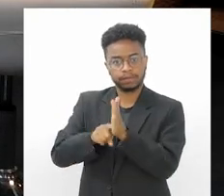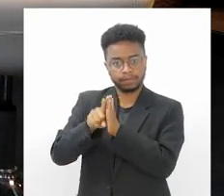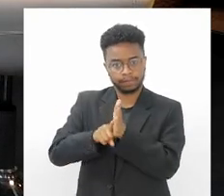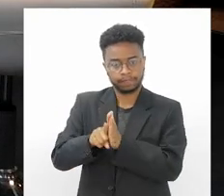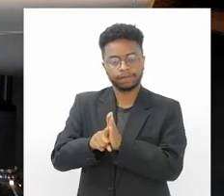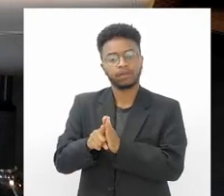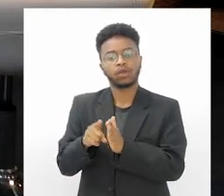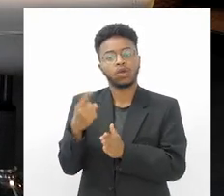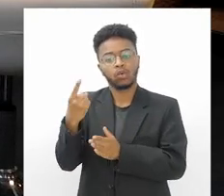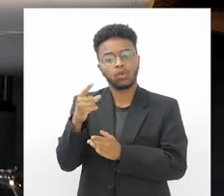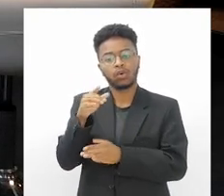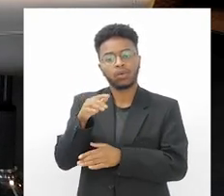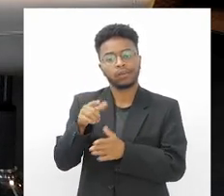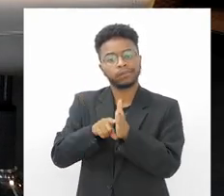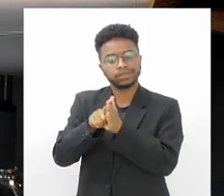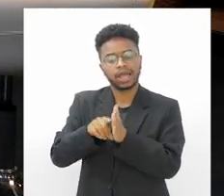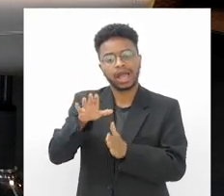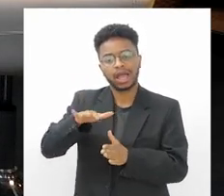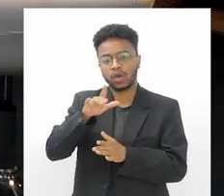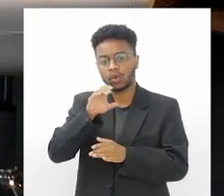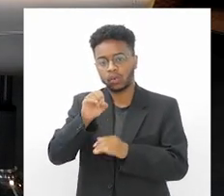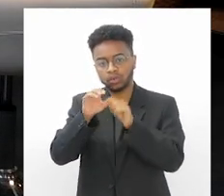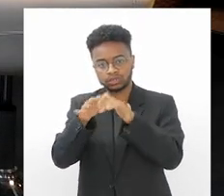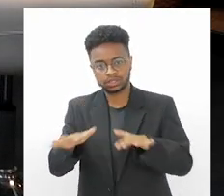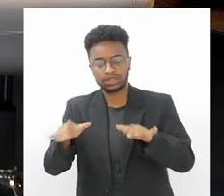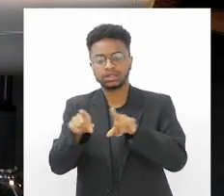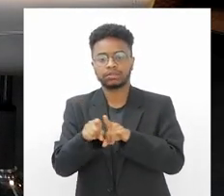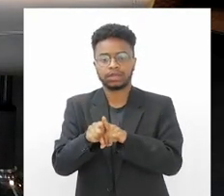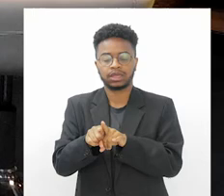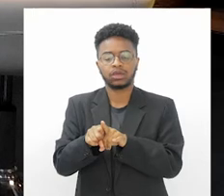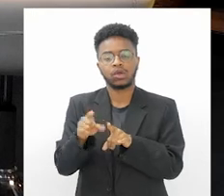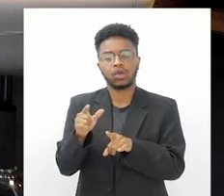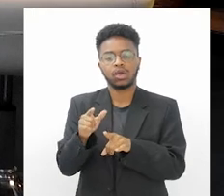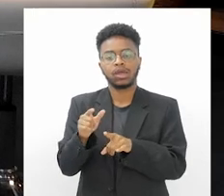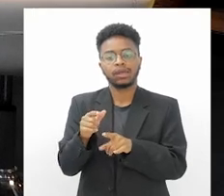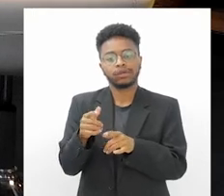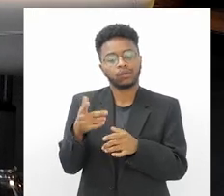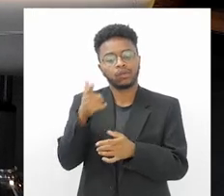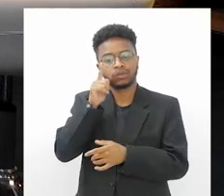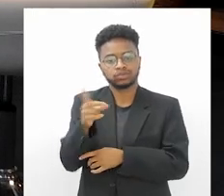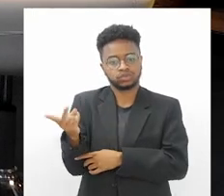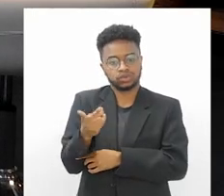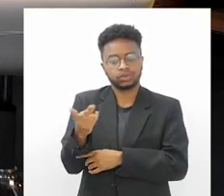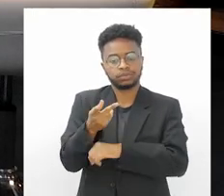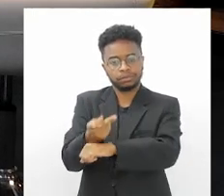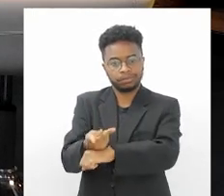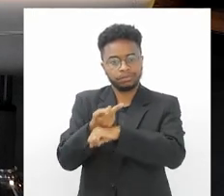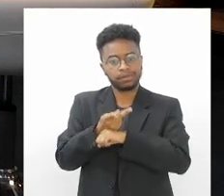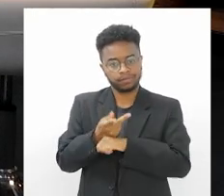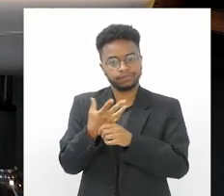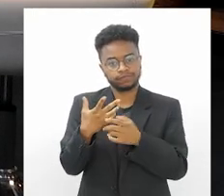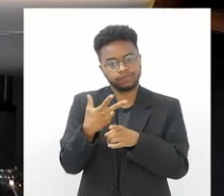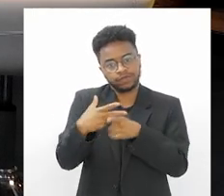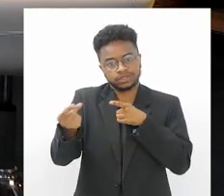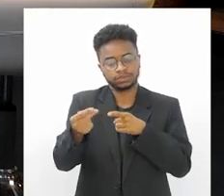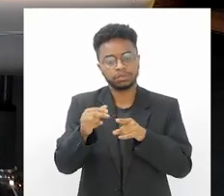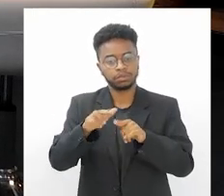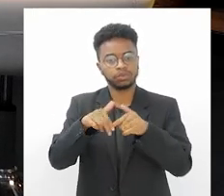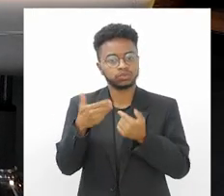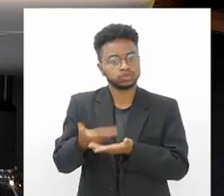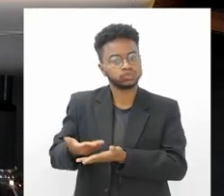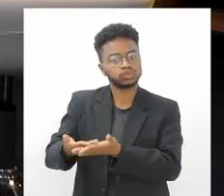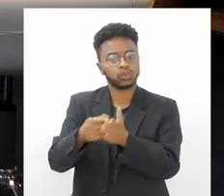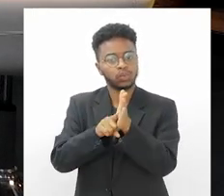que um era um oceanógrafo e um meteorologista, eles ganharam o Prêmio Nobel de Física por conta desses estudos pioneiros. Então,